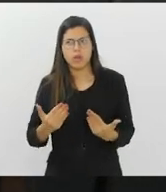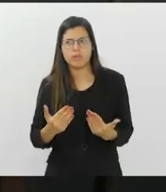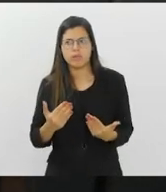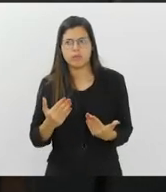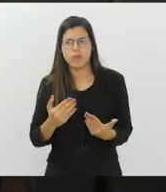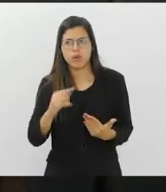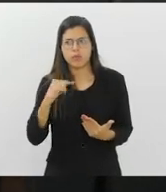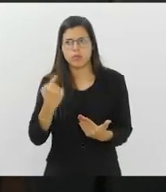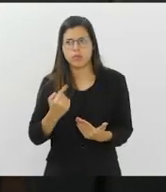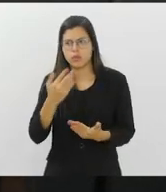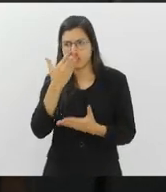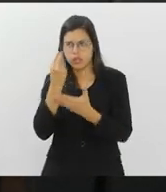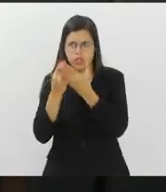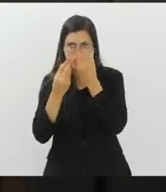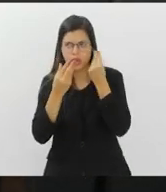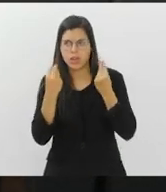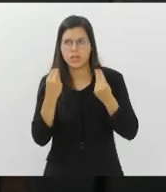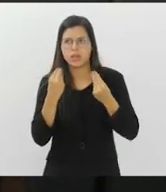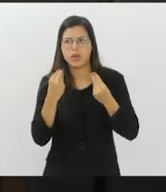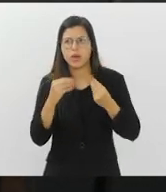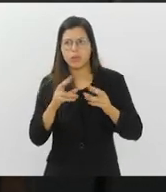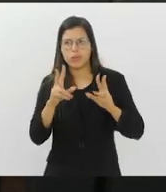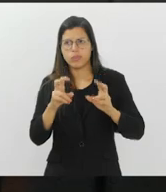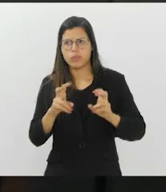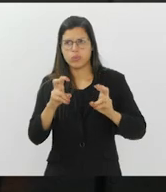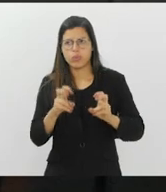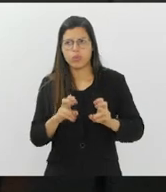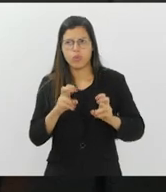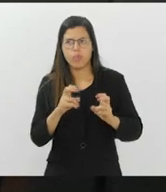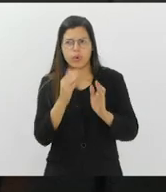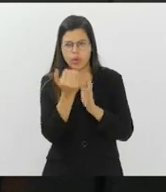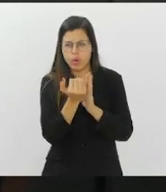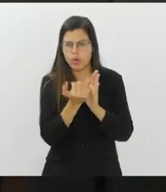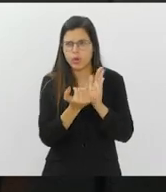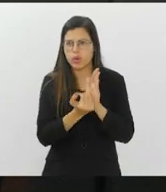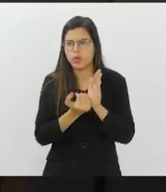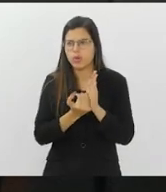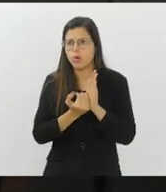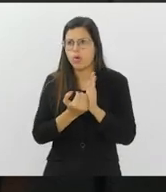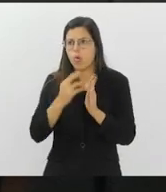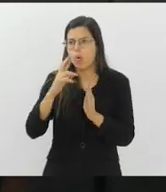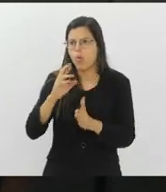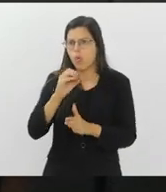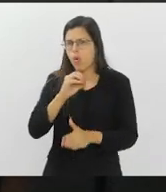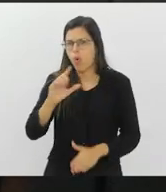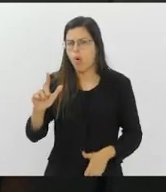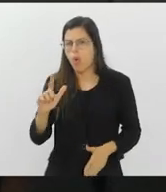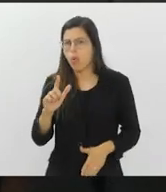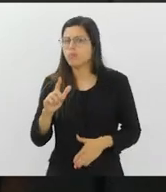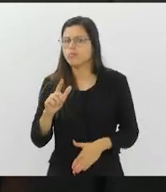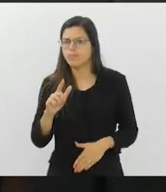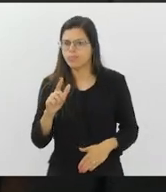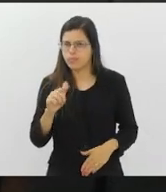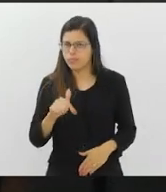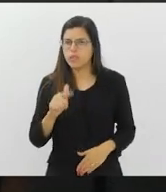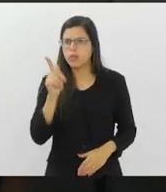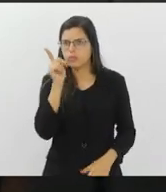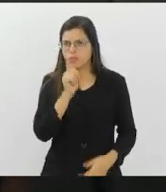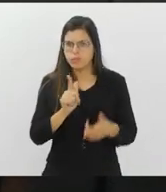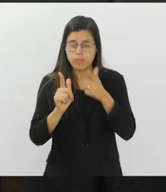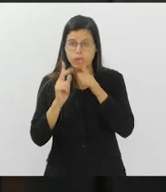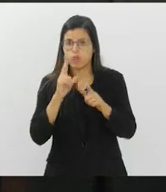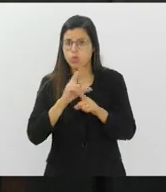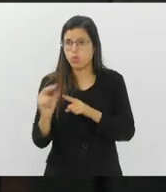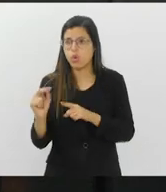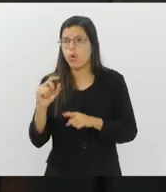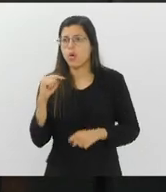esquecer, houve um debate relacionado ao rol ser taxativo, exemplificativo. Na verdade, o rol foi um grande ganho de todos os beneficiários